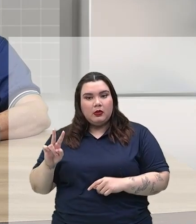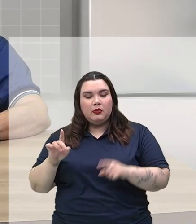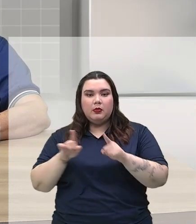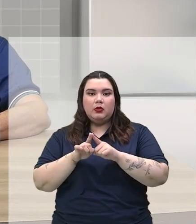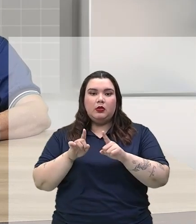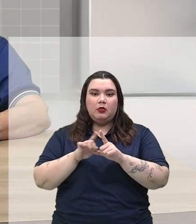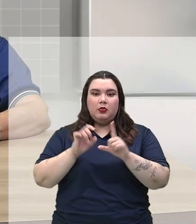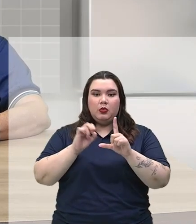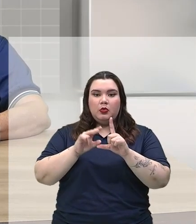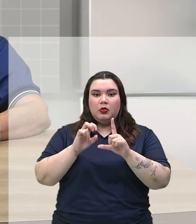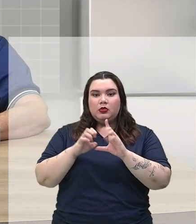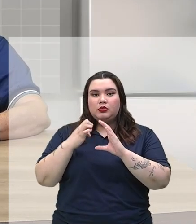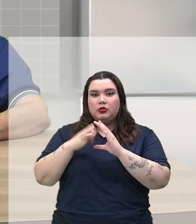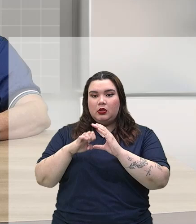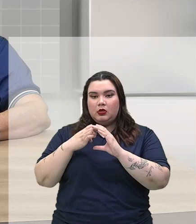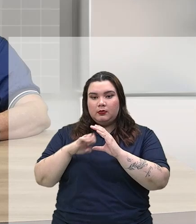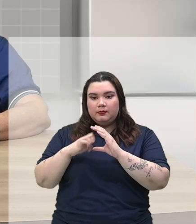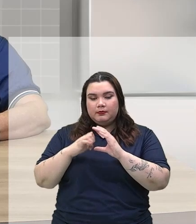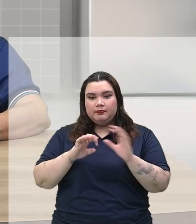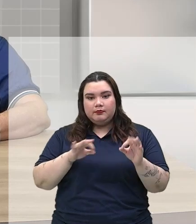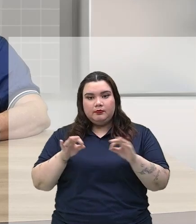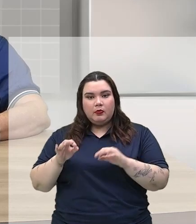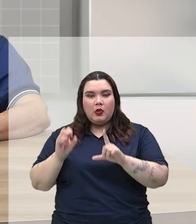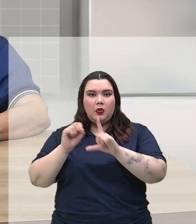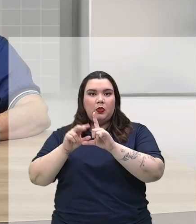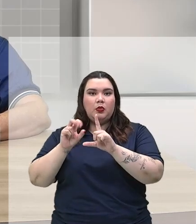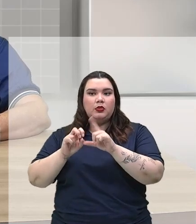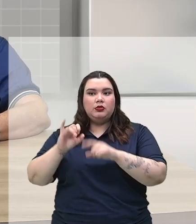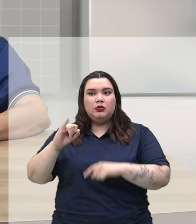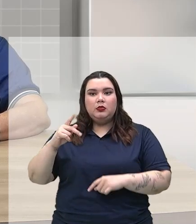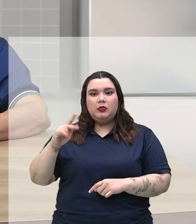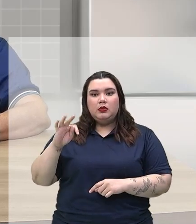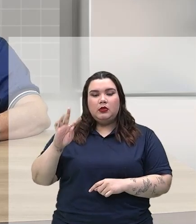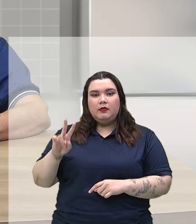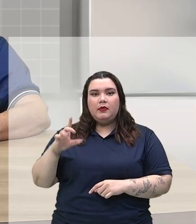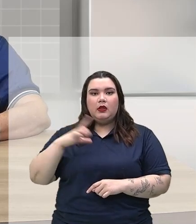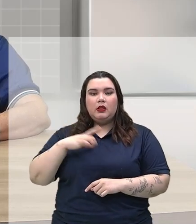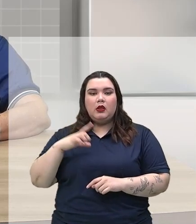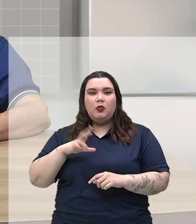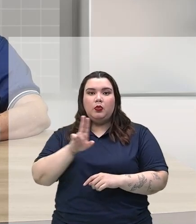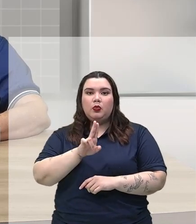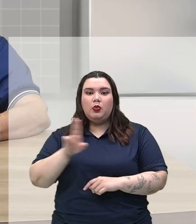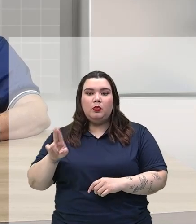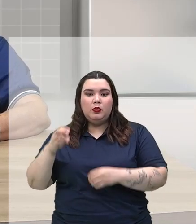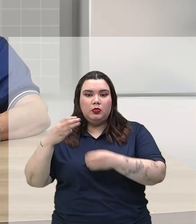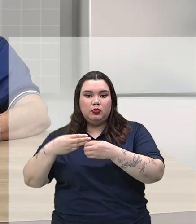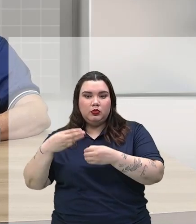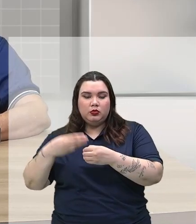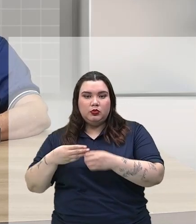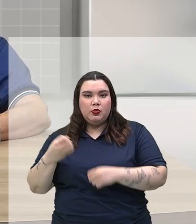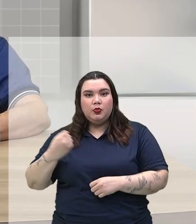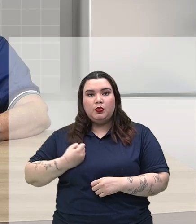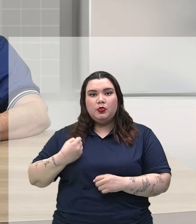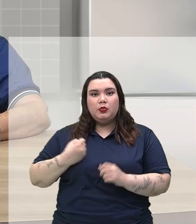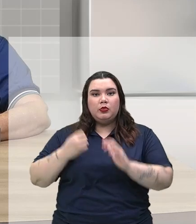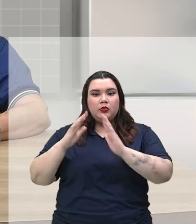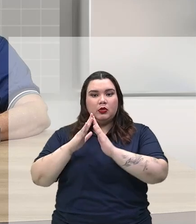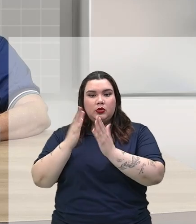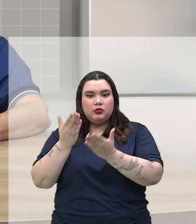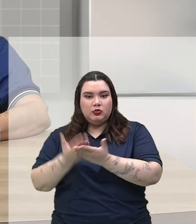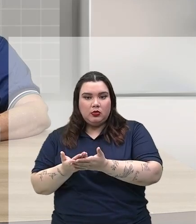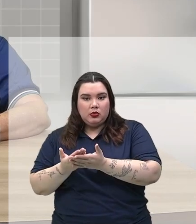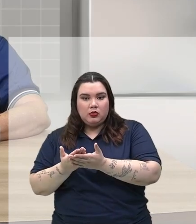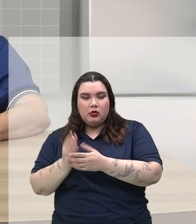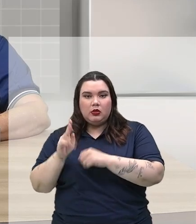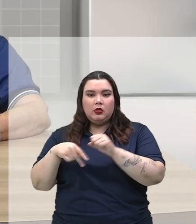o login de e-mail. O login de IPTV, por exemplo, vem o nome do município, o código da escola sede, depois